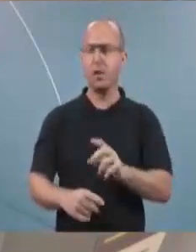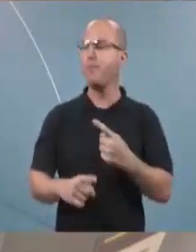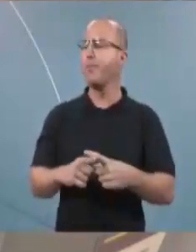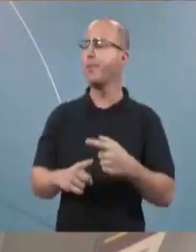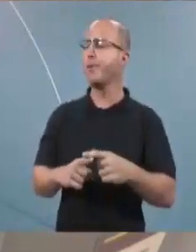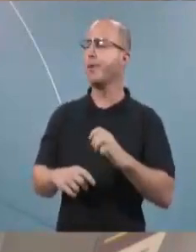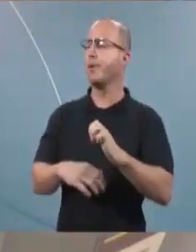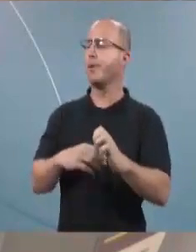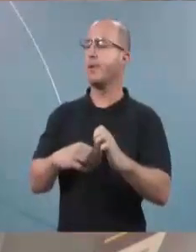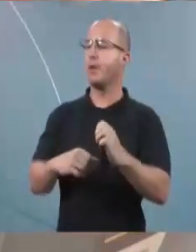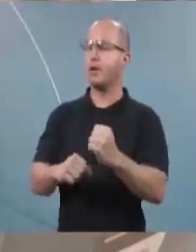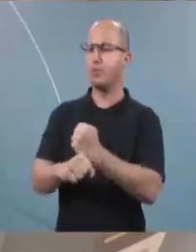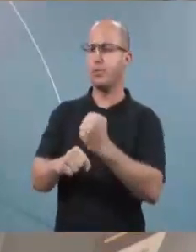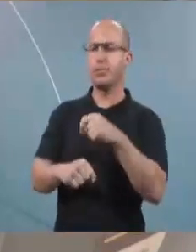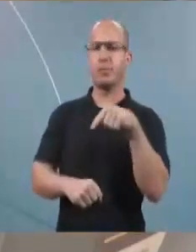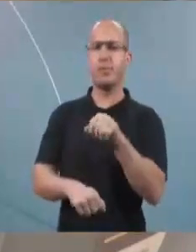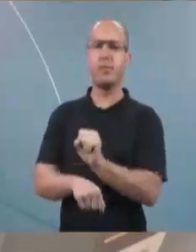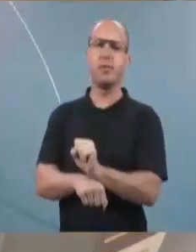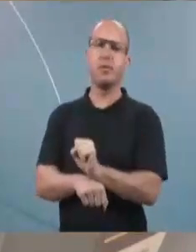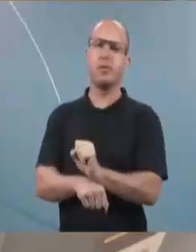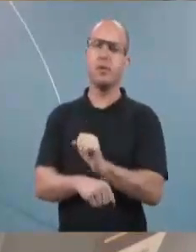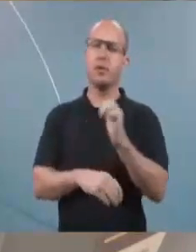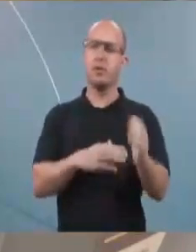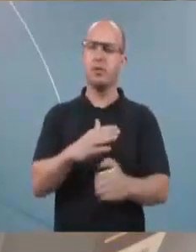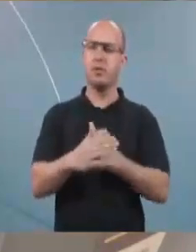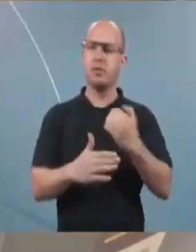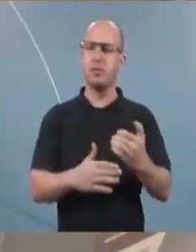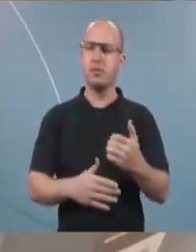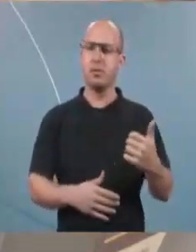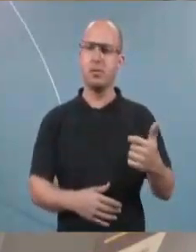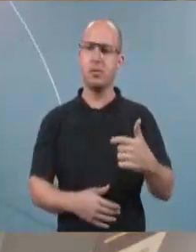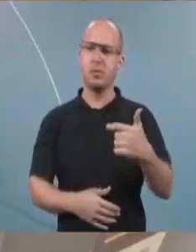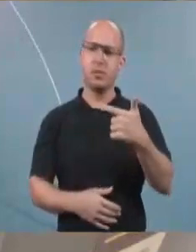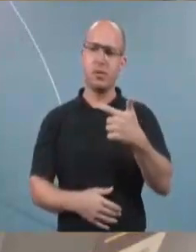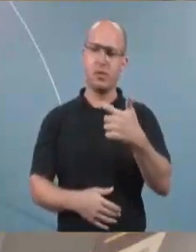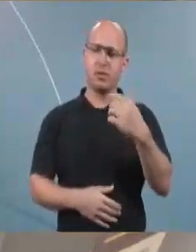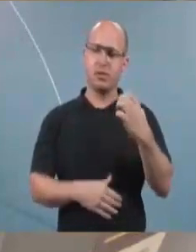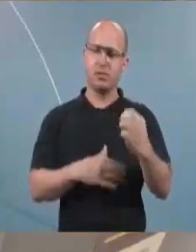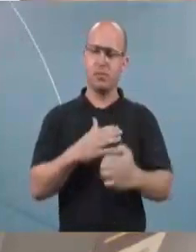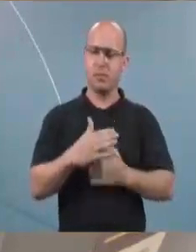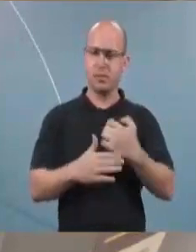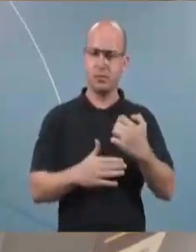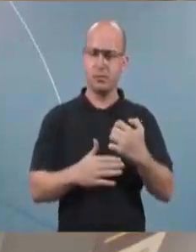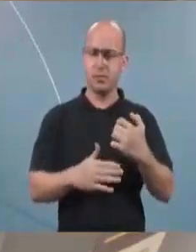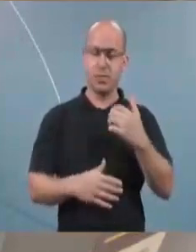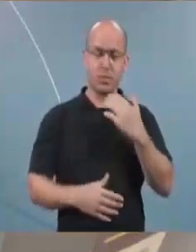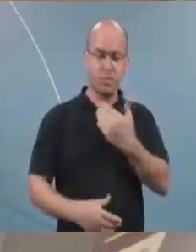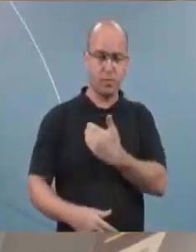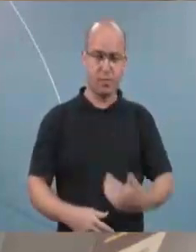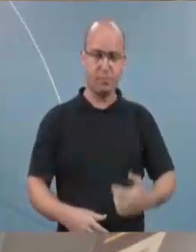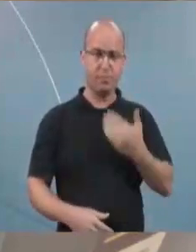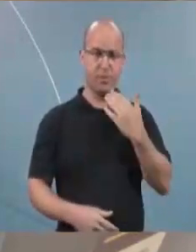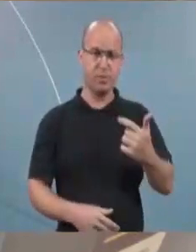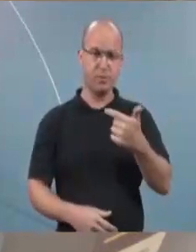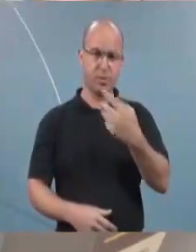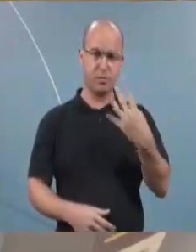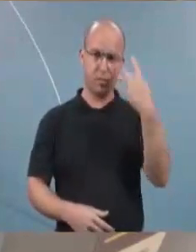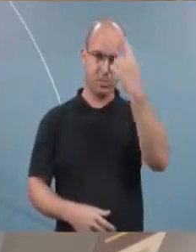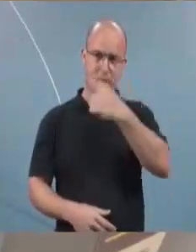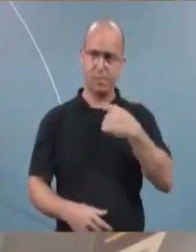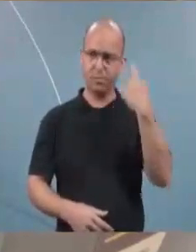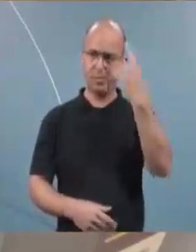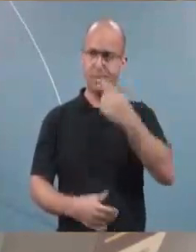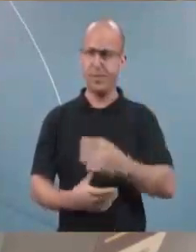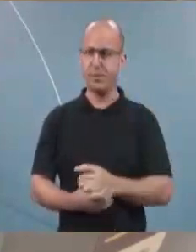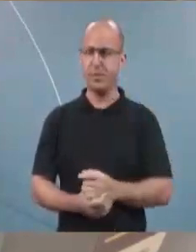paradas a empresa pediu o estado deu 24 horas a empresa pediu 36 o estado deu